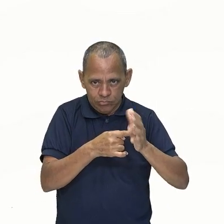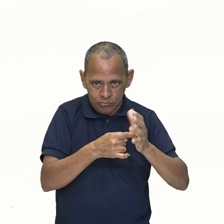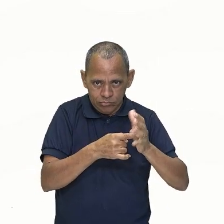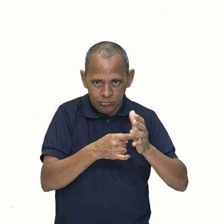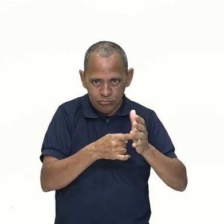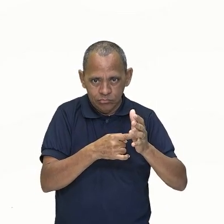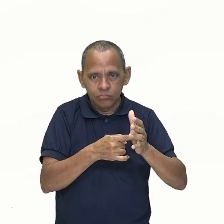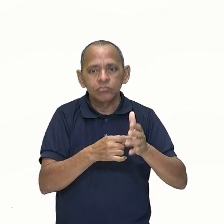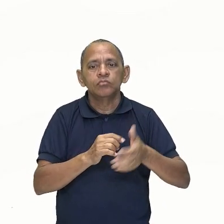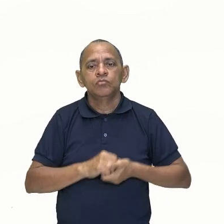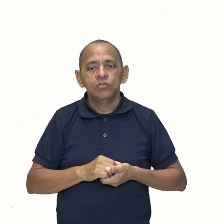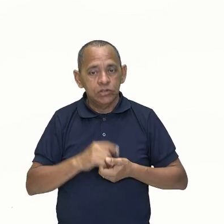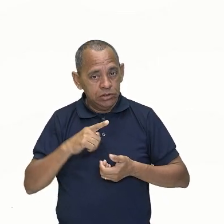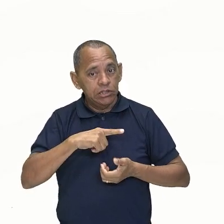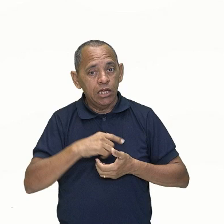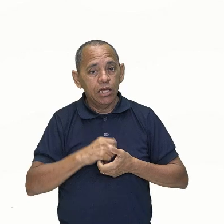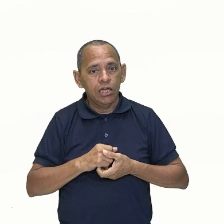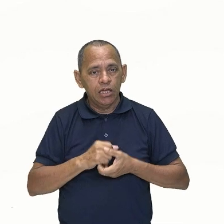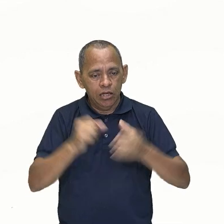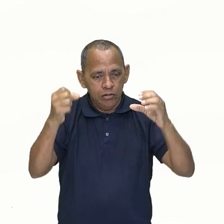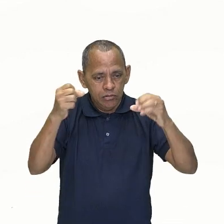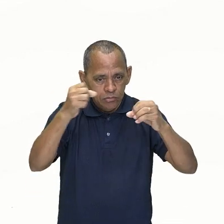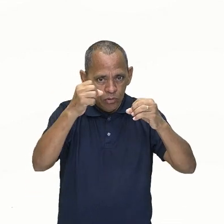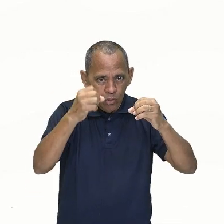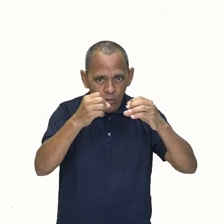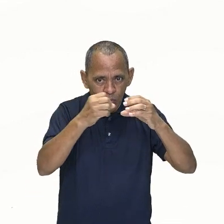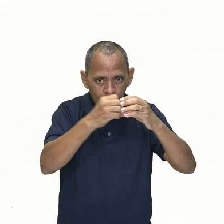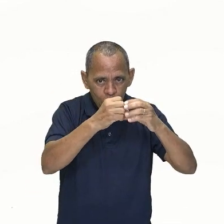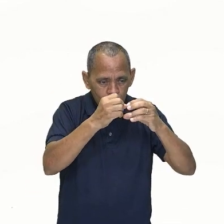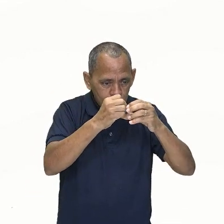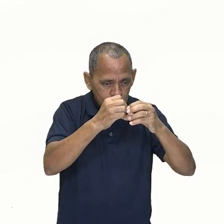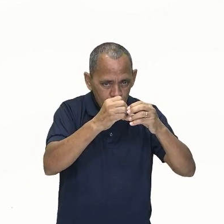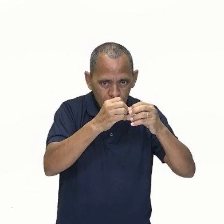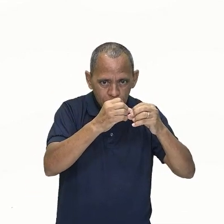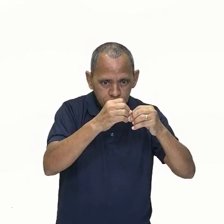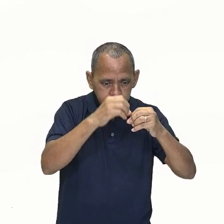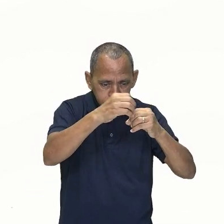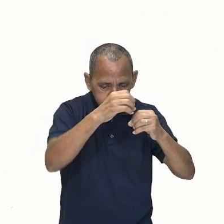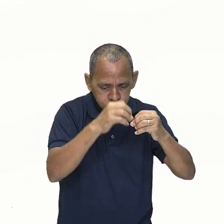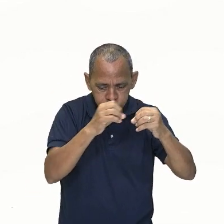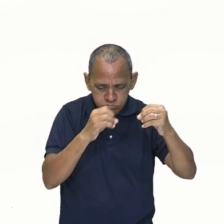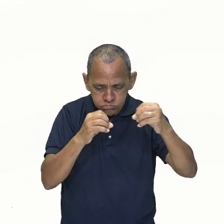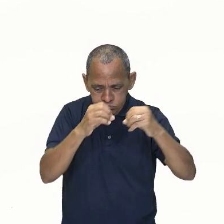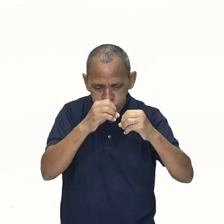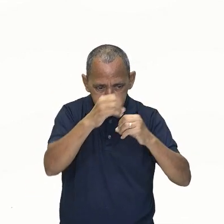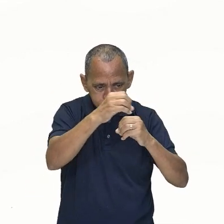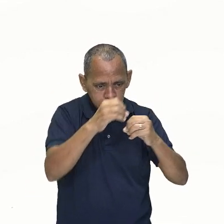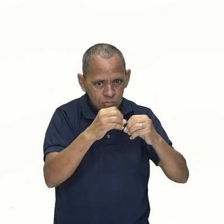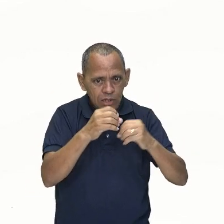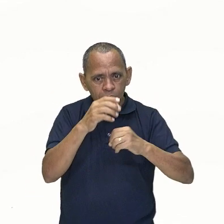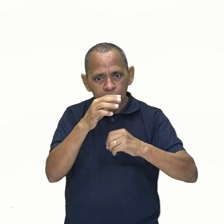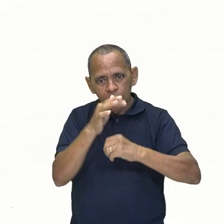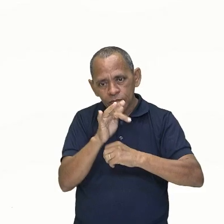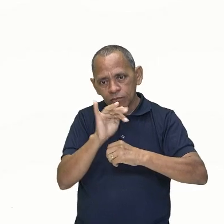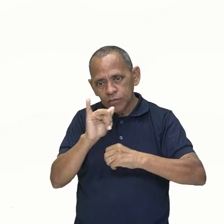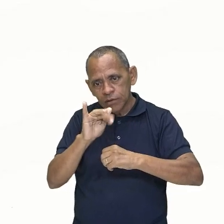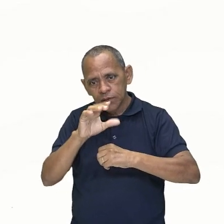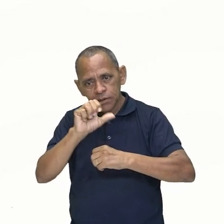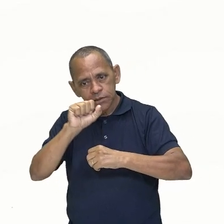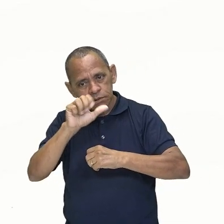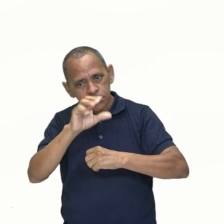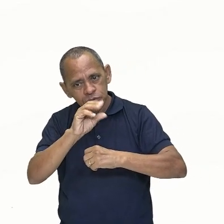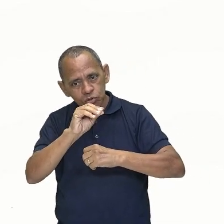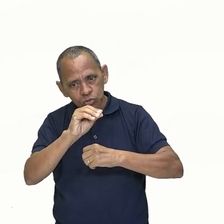a fissão do urânio, né, onde tem as hastes de controle aí nesse reator, tá certo? A produção